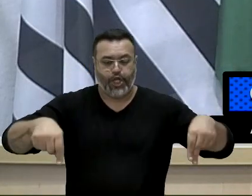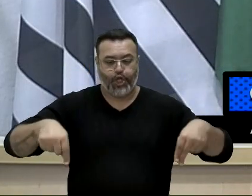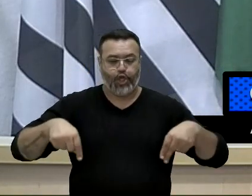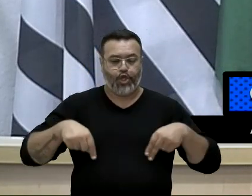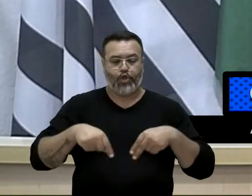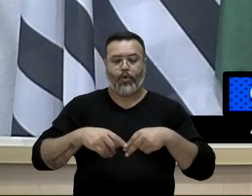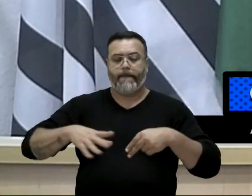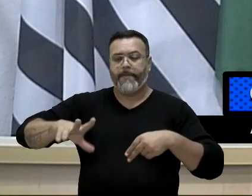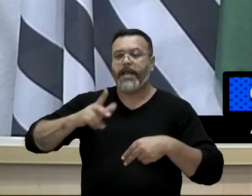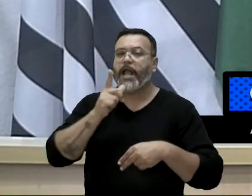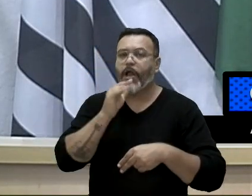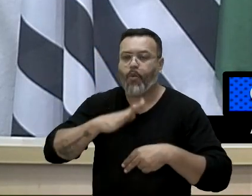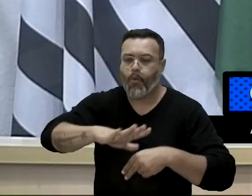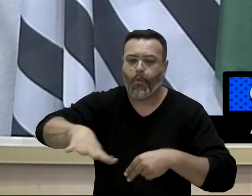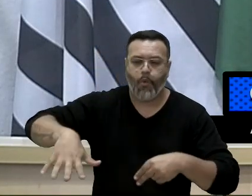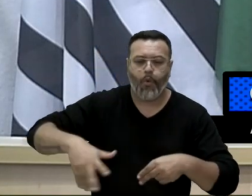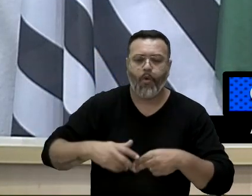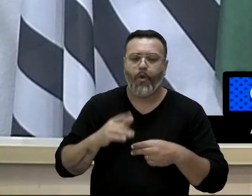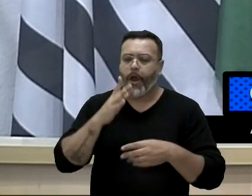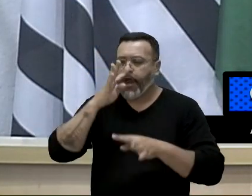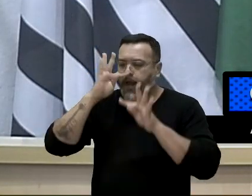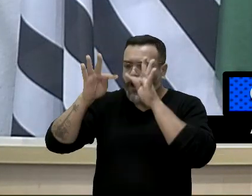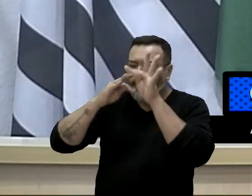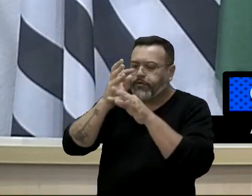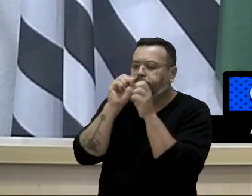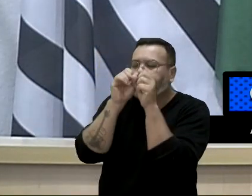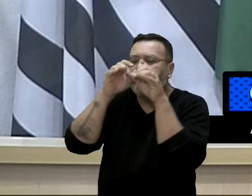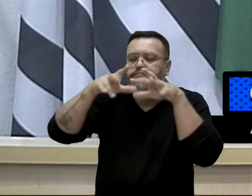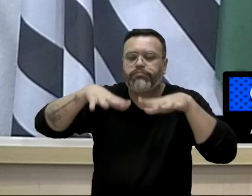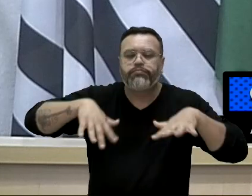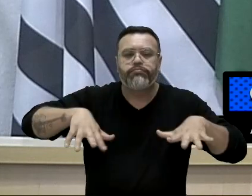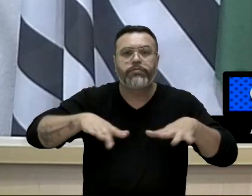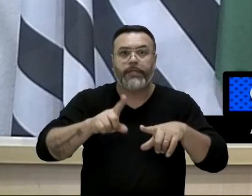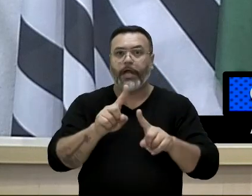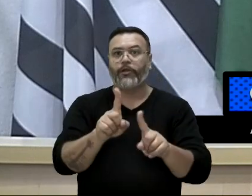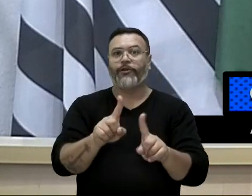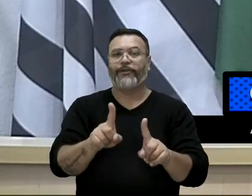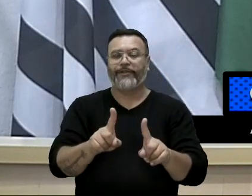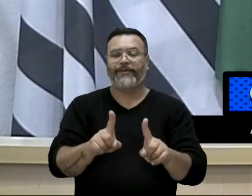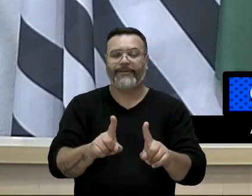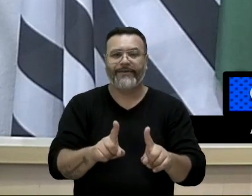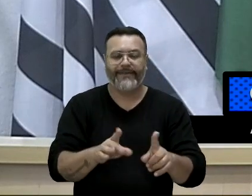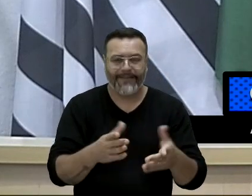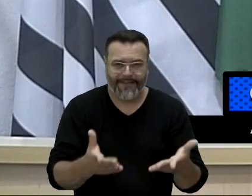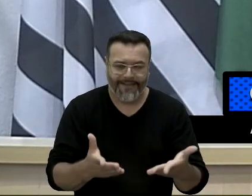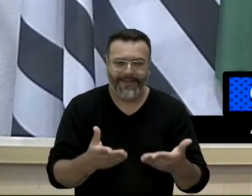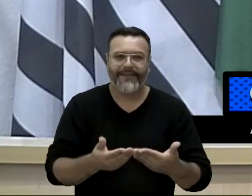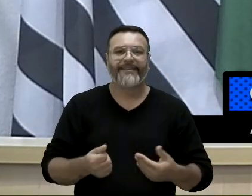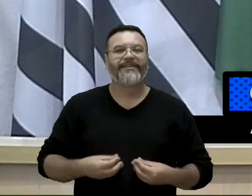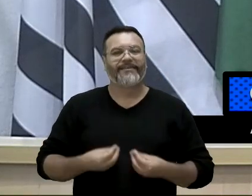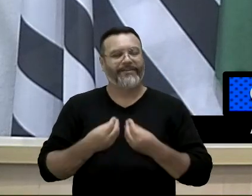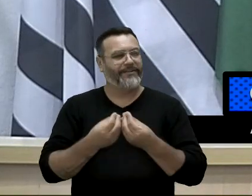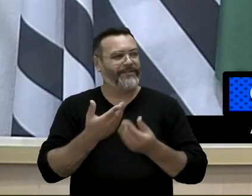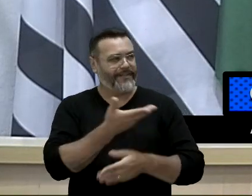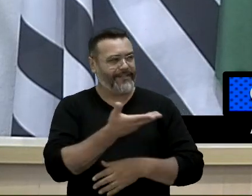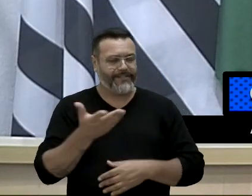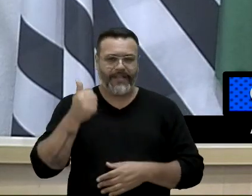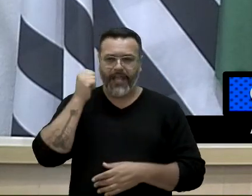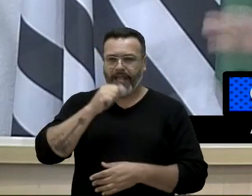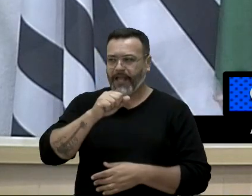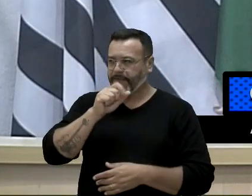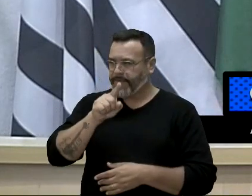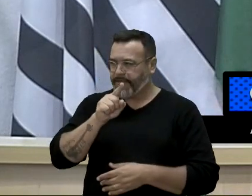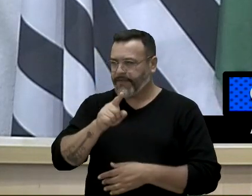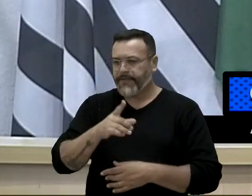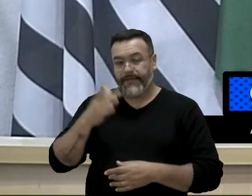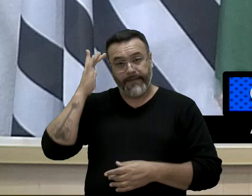não é só isso. Então, que a gente tenha na nossa cidade cada vez mais mulheres parindo. E, para terminar, as mulheres que acham que